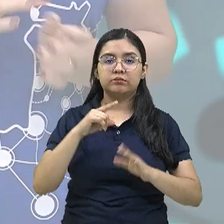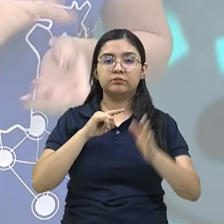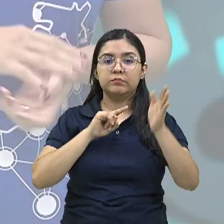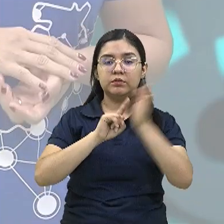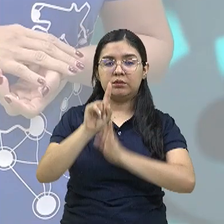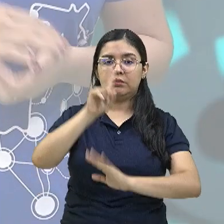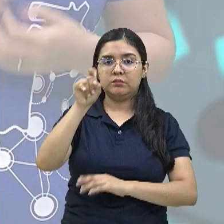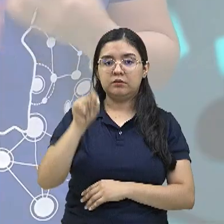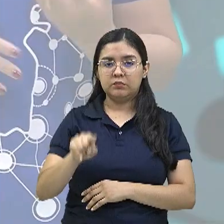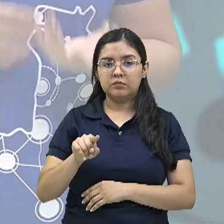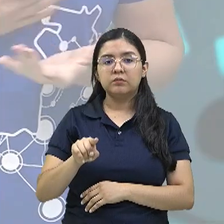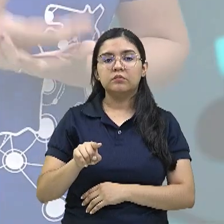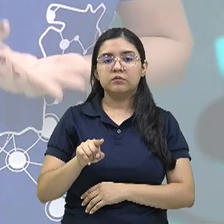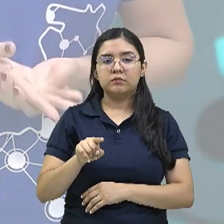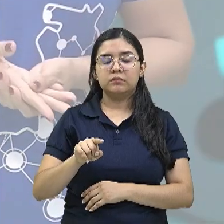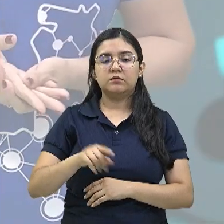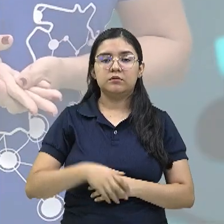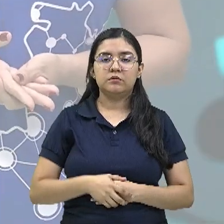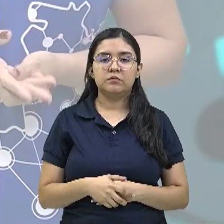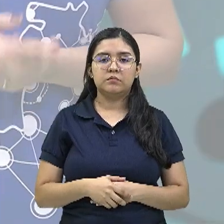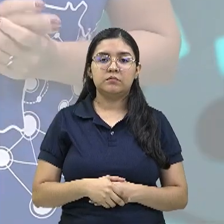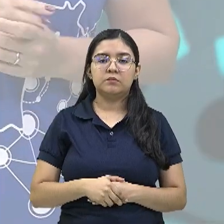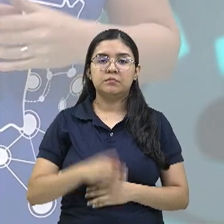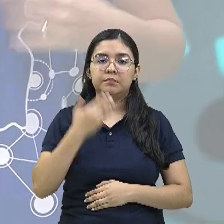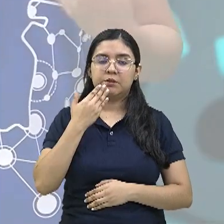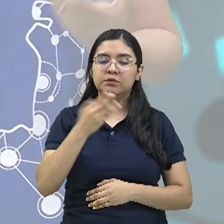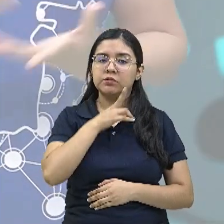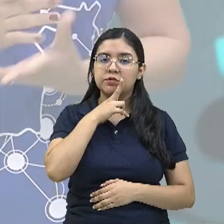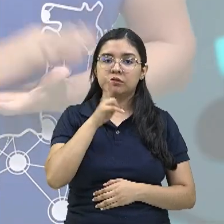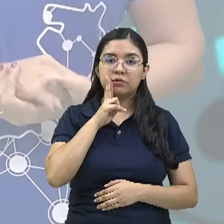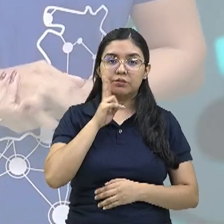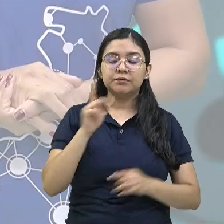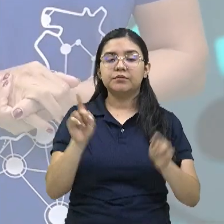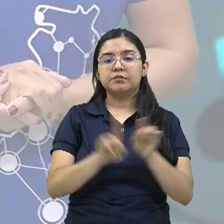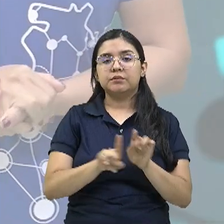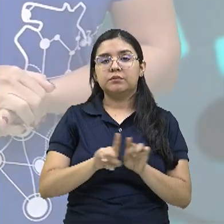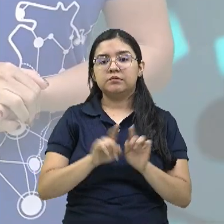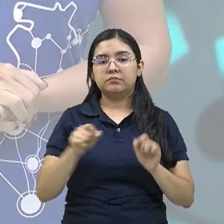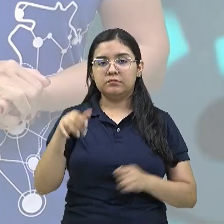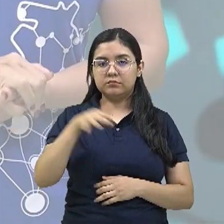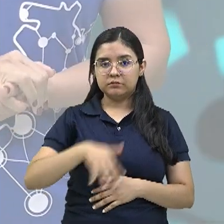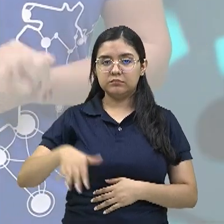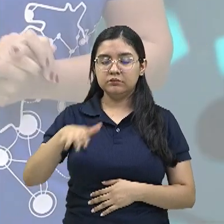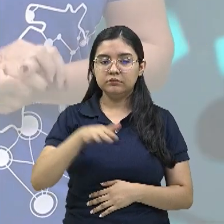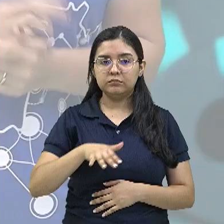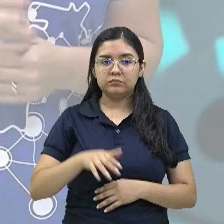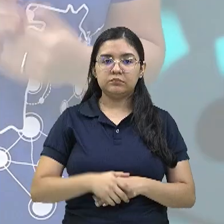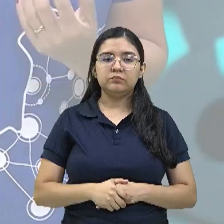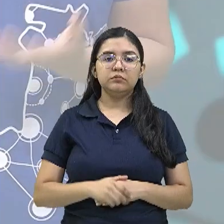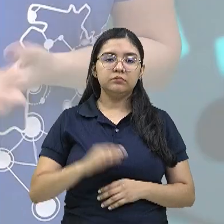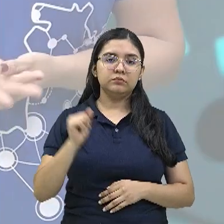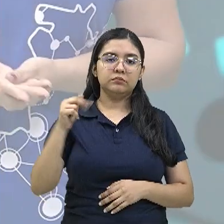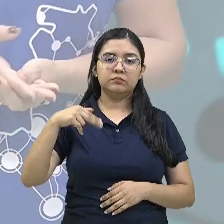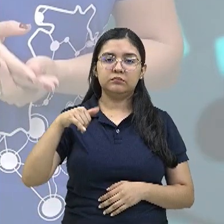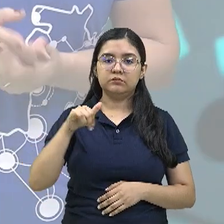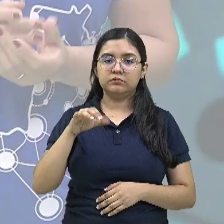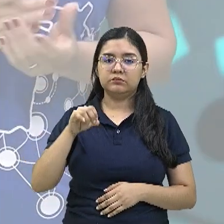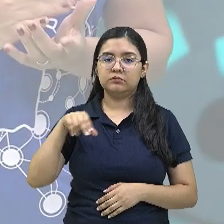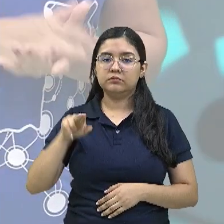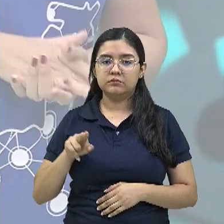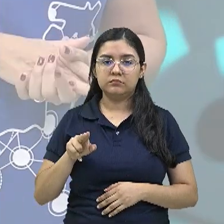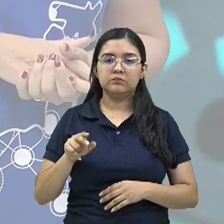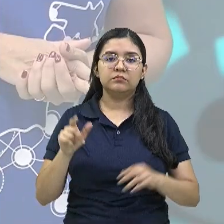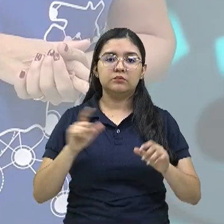interrogativa, can I, se for pedido em restaurantes, e pedido no geral, can you, e o verbo na